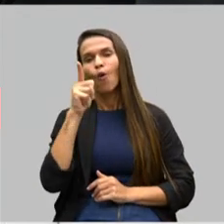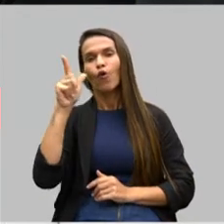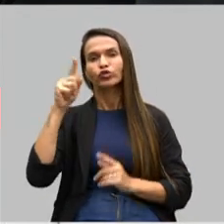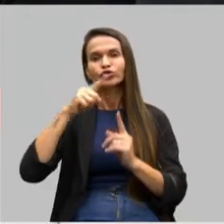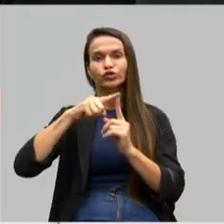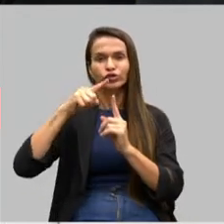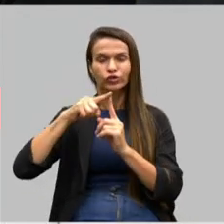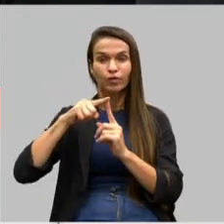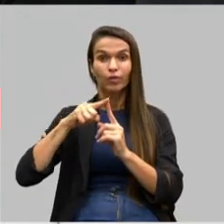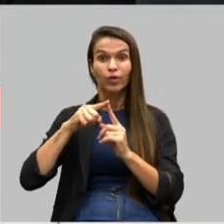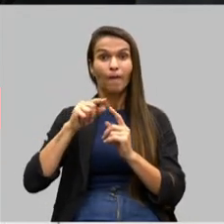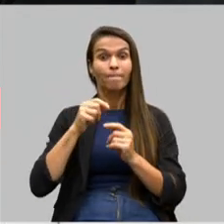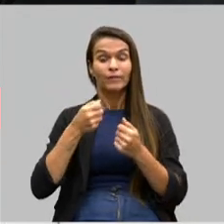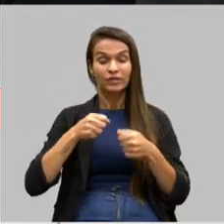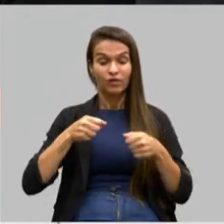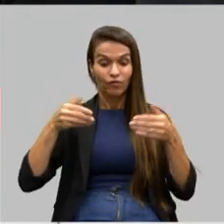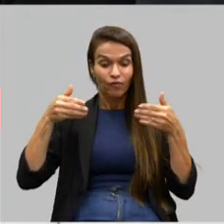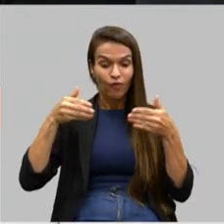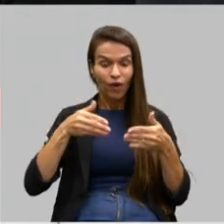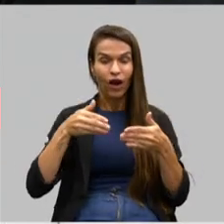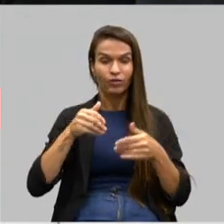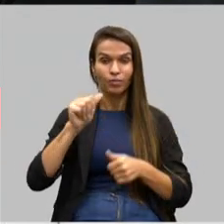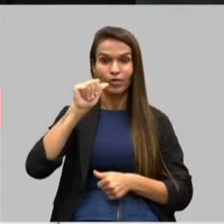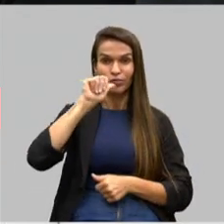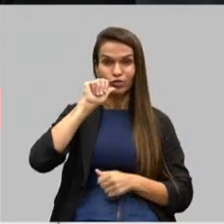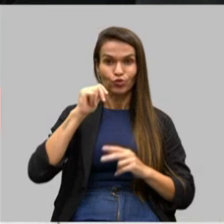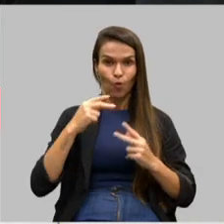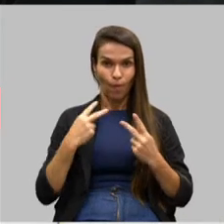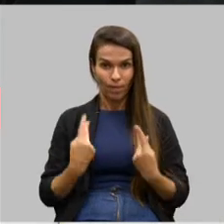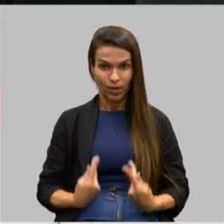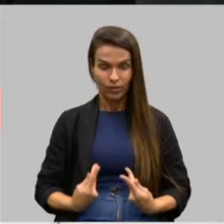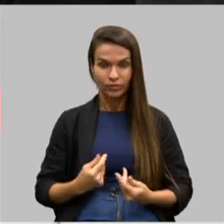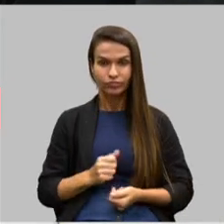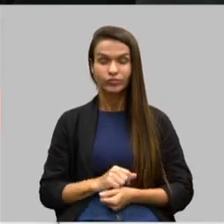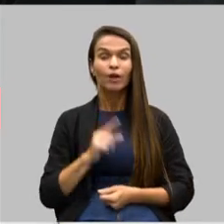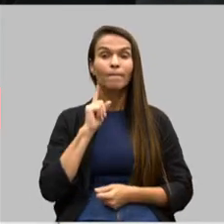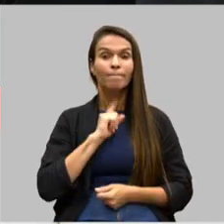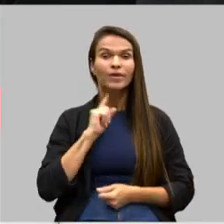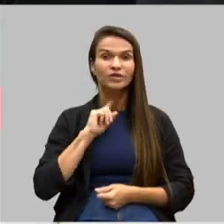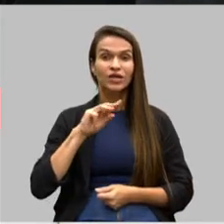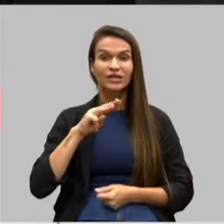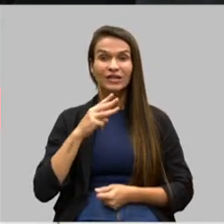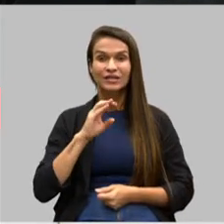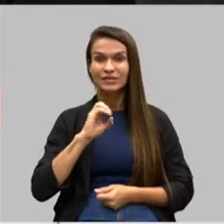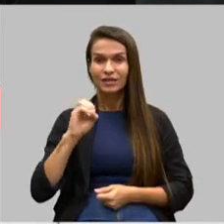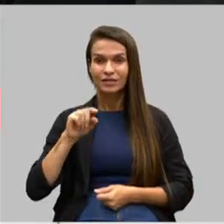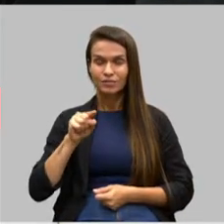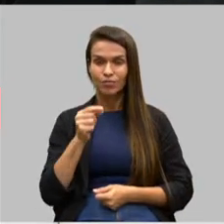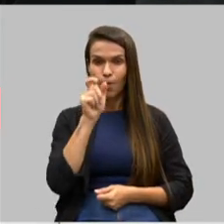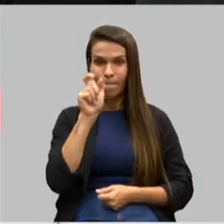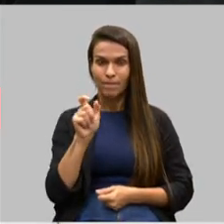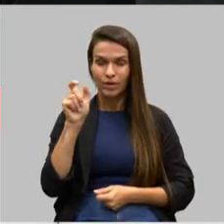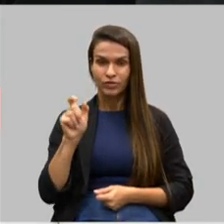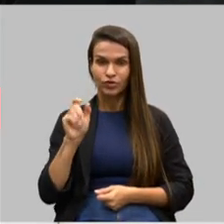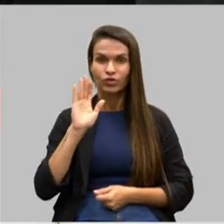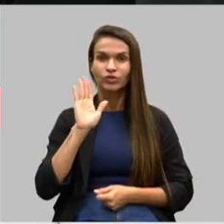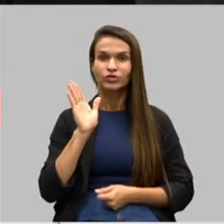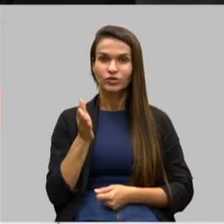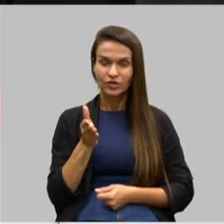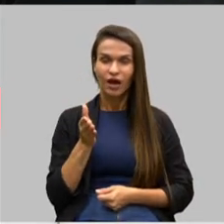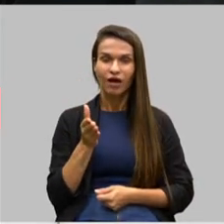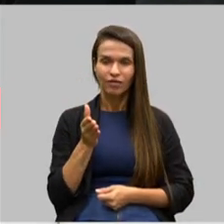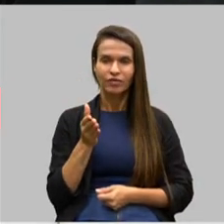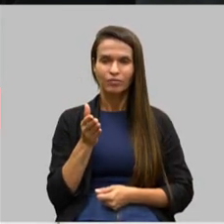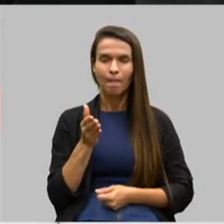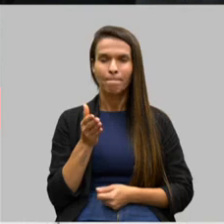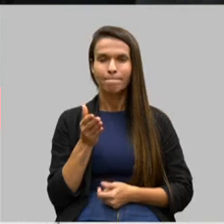para consumo humano. Em Minas Gerais, 300 mil pessoas já foram